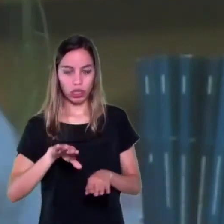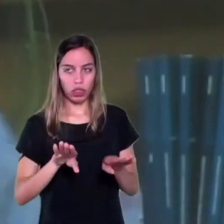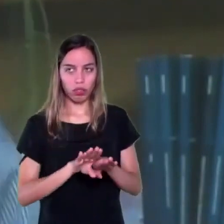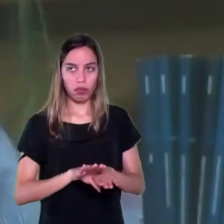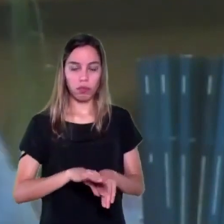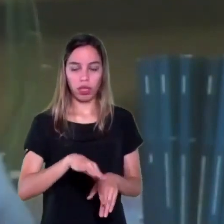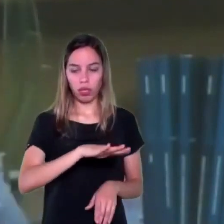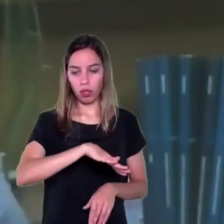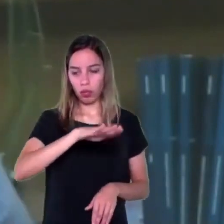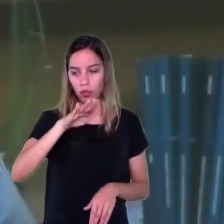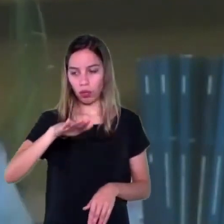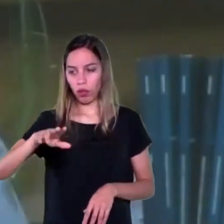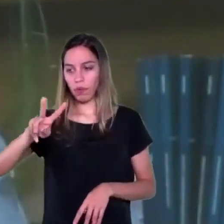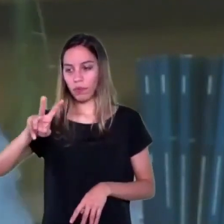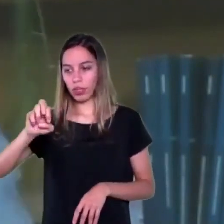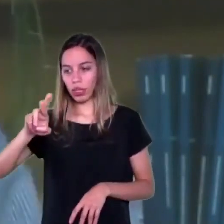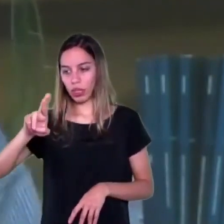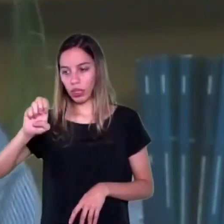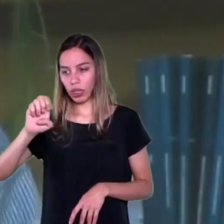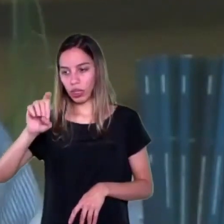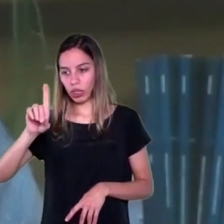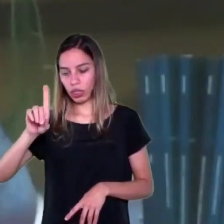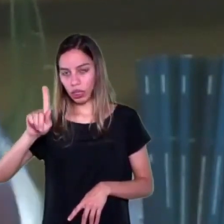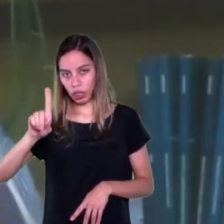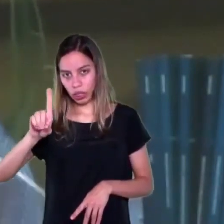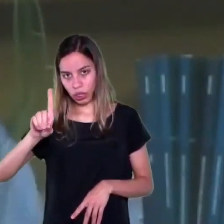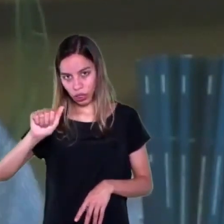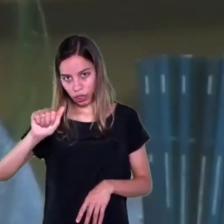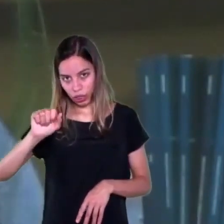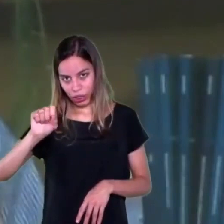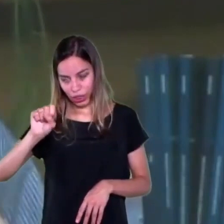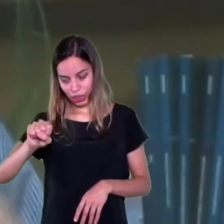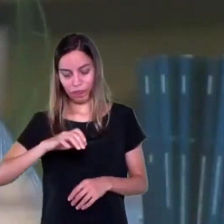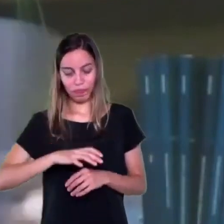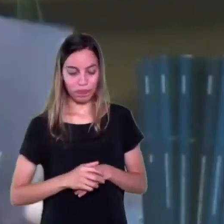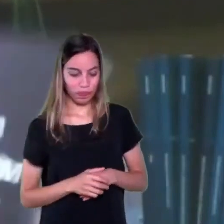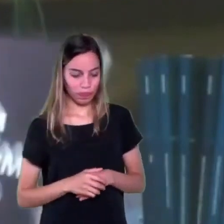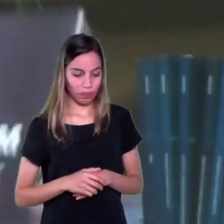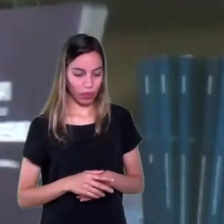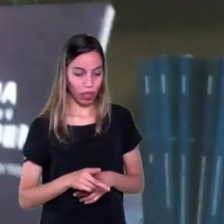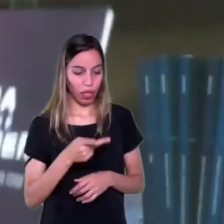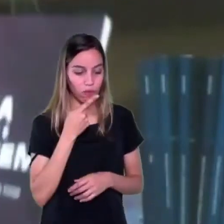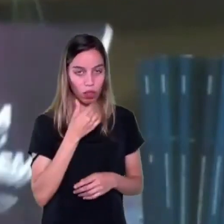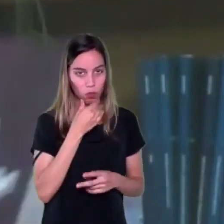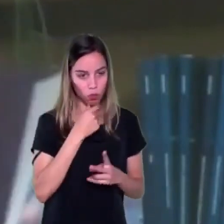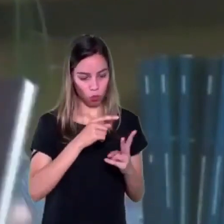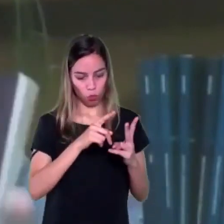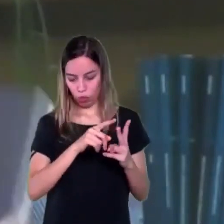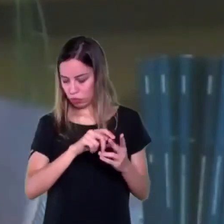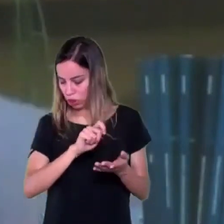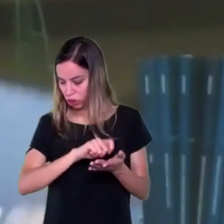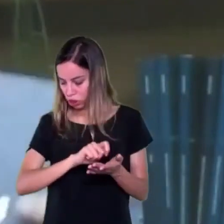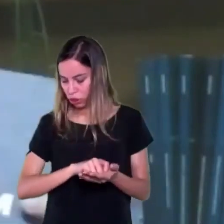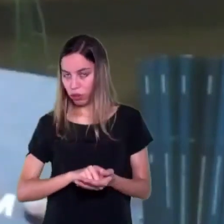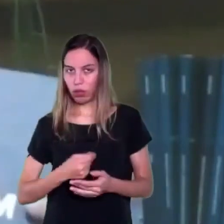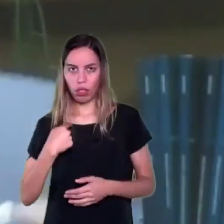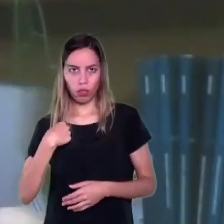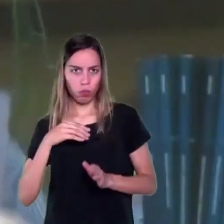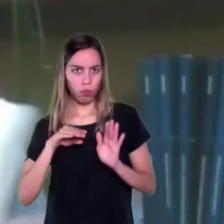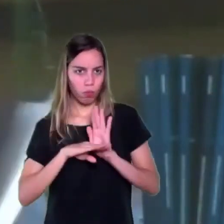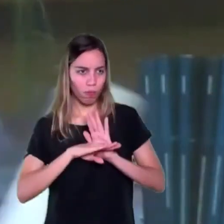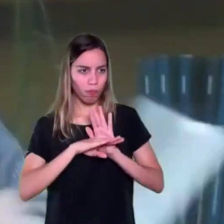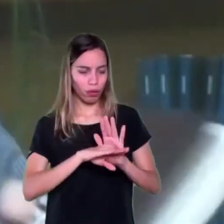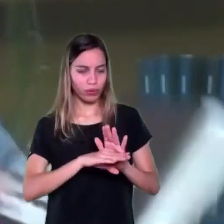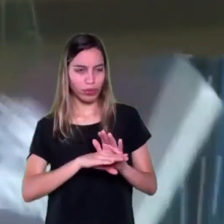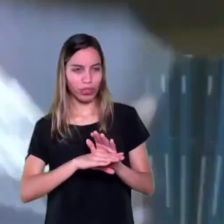né? Nós fizemos, falando de Guimarães Rosa, eu ajudei dando